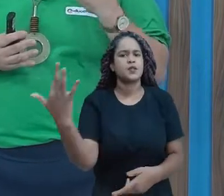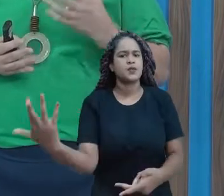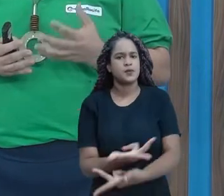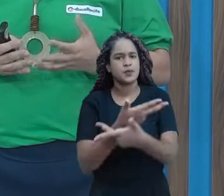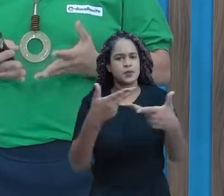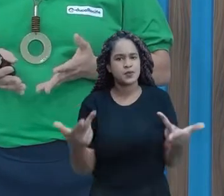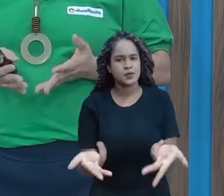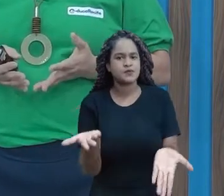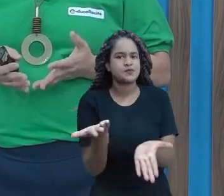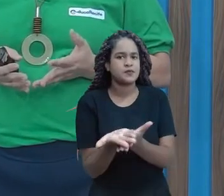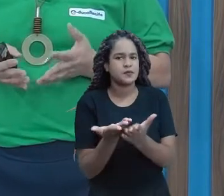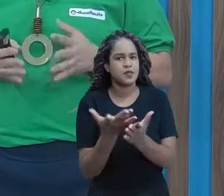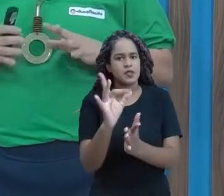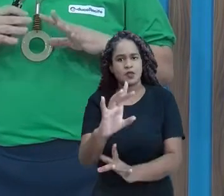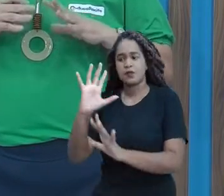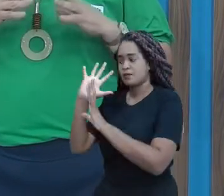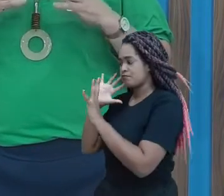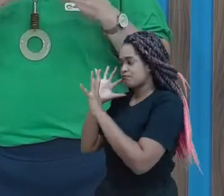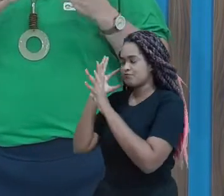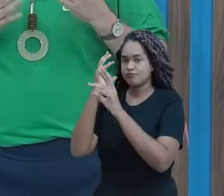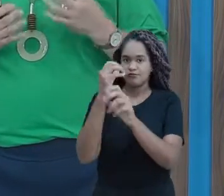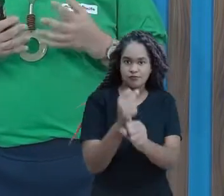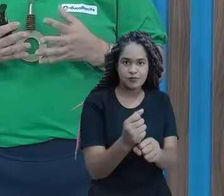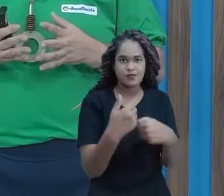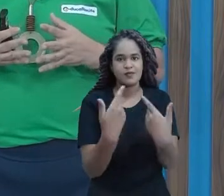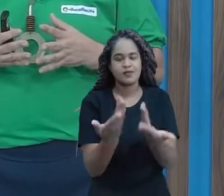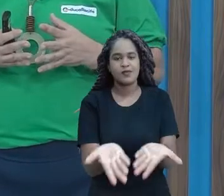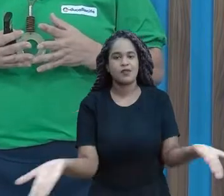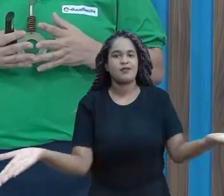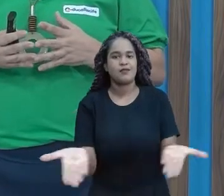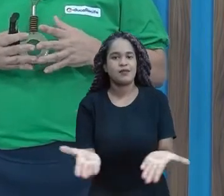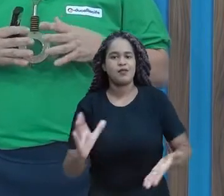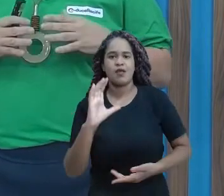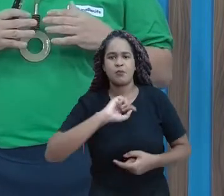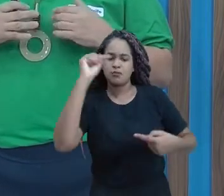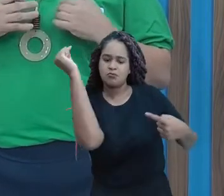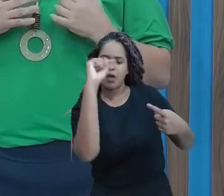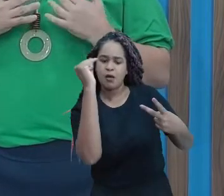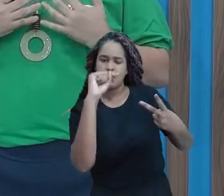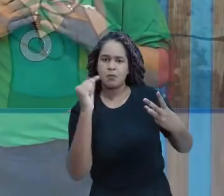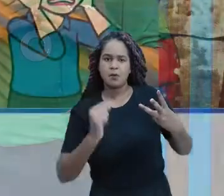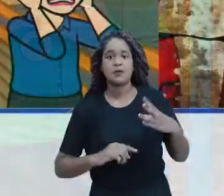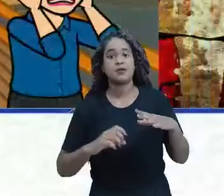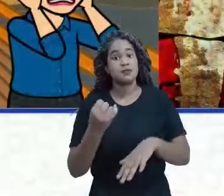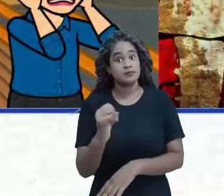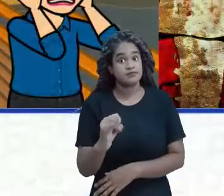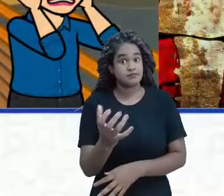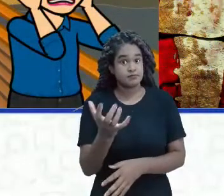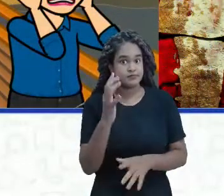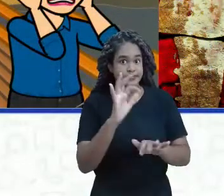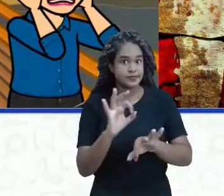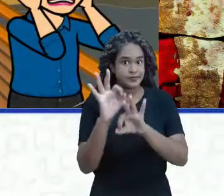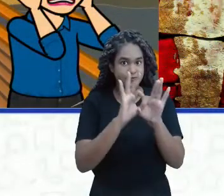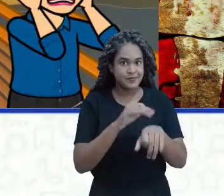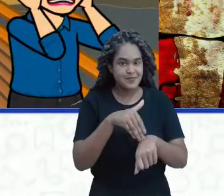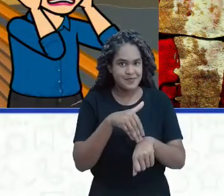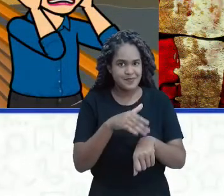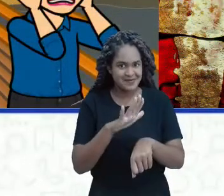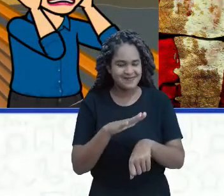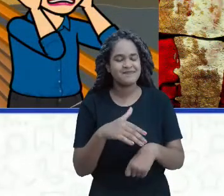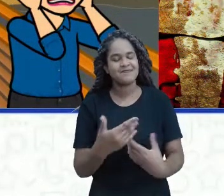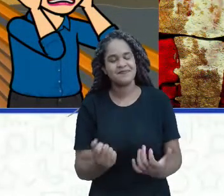ser uma revisão, então a gente vai passar rapidamente por esses pontos. Quem quiser ver mais, pode